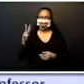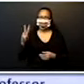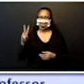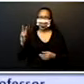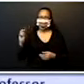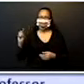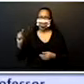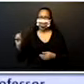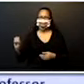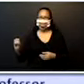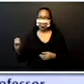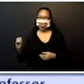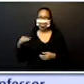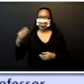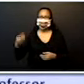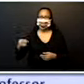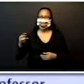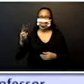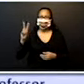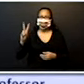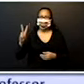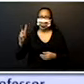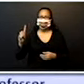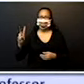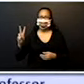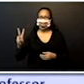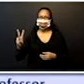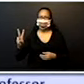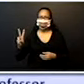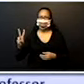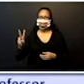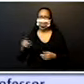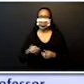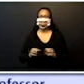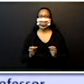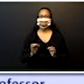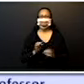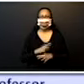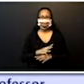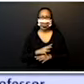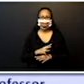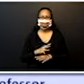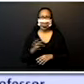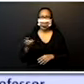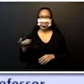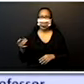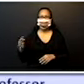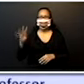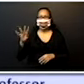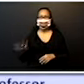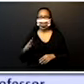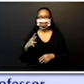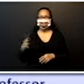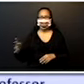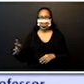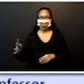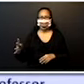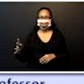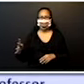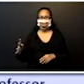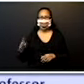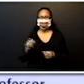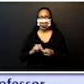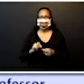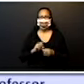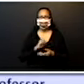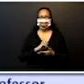Vamos encerrar o sistema de numeração decimal, né? Vocês aí vão assistir a videoaula aqui com a gente. Fazer as